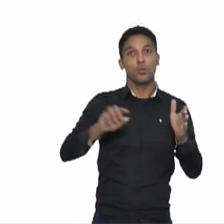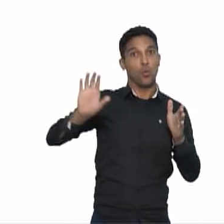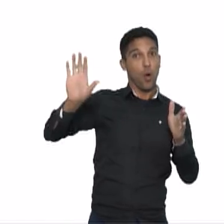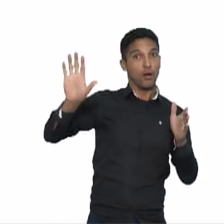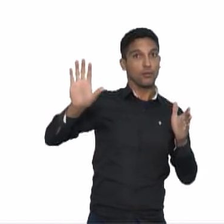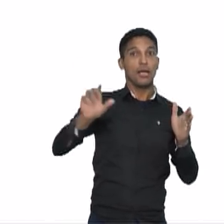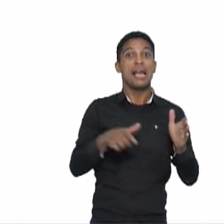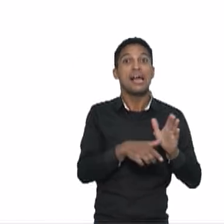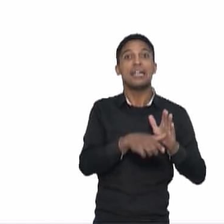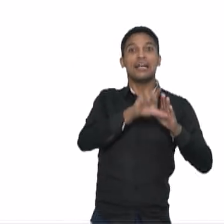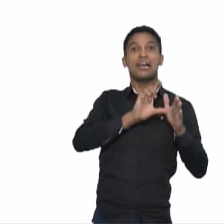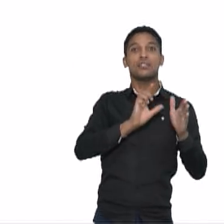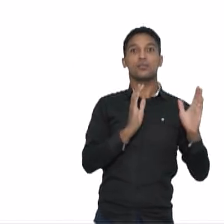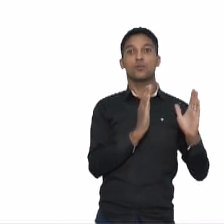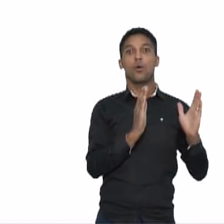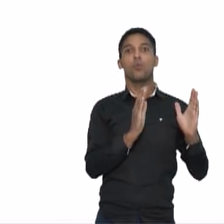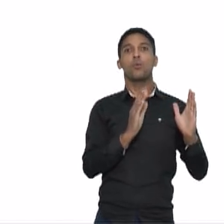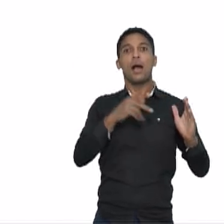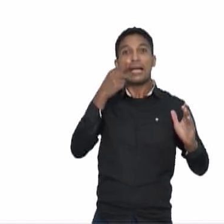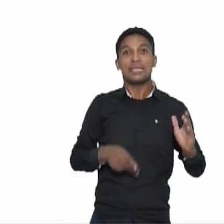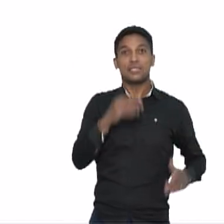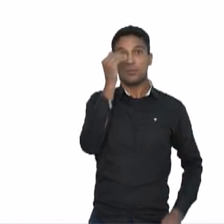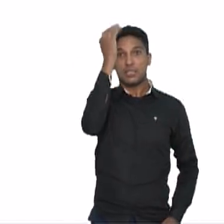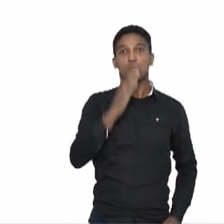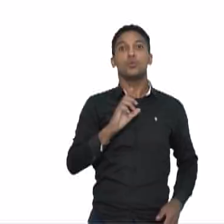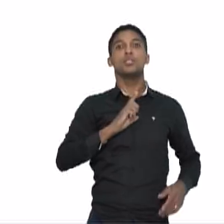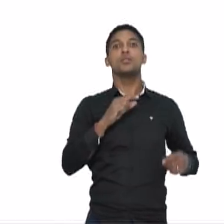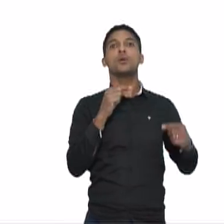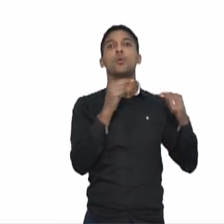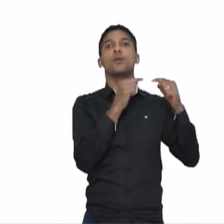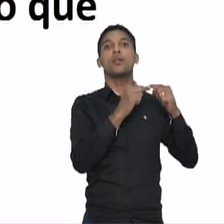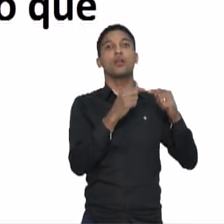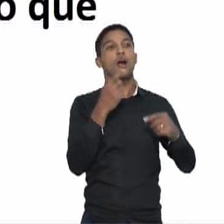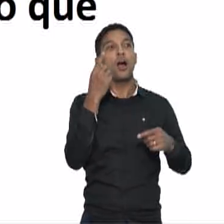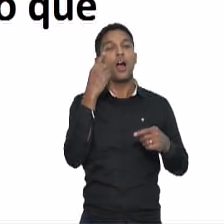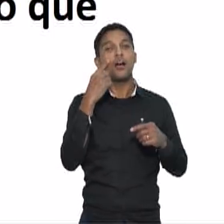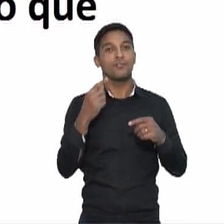B. Derivam da literatura de publicações dos folhetins.